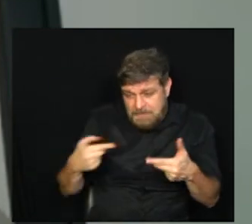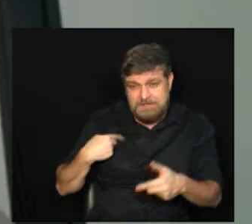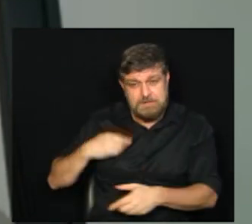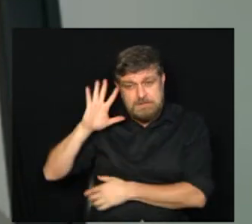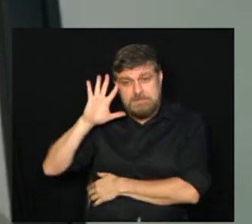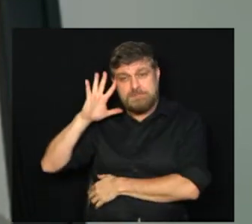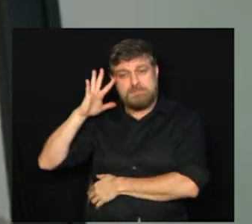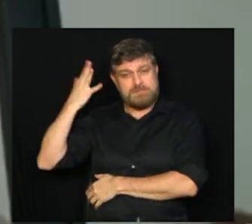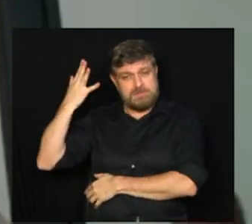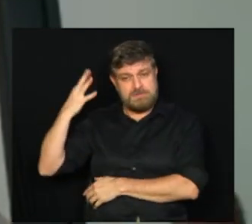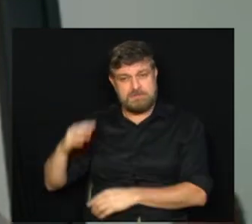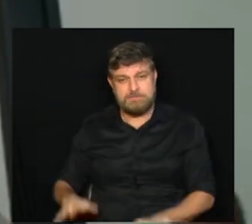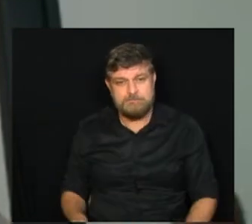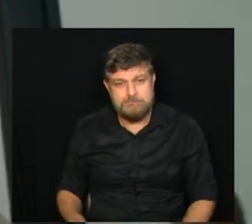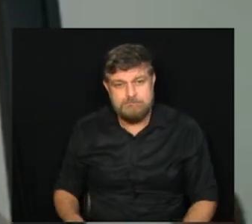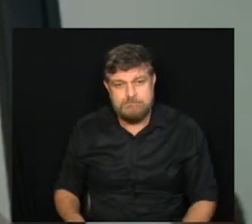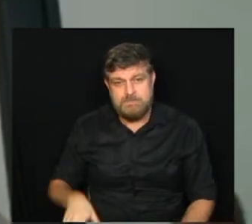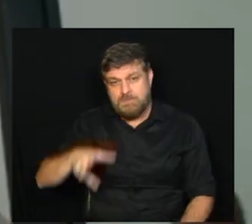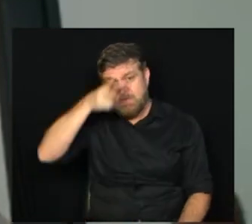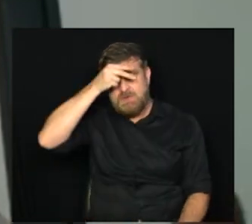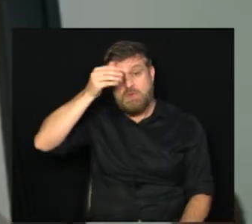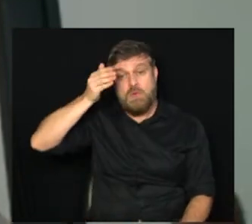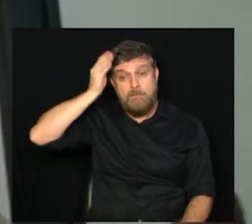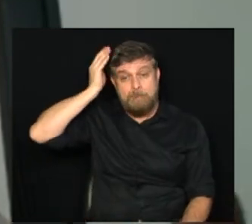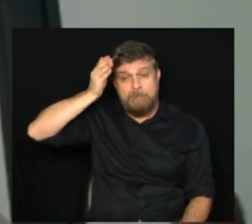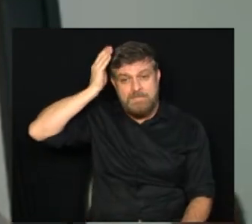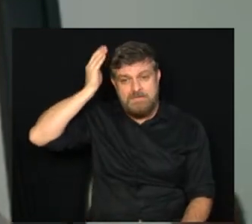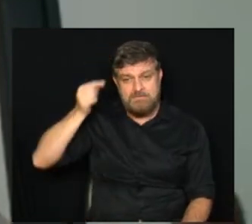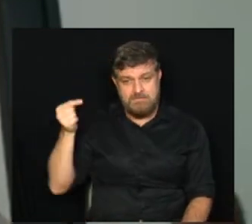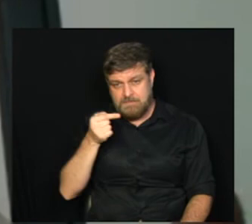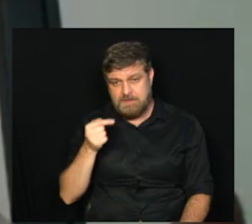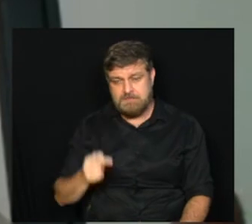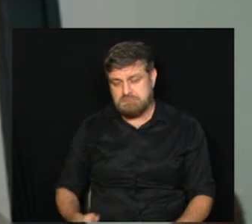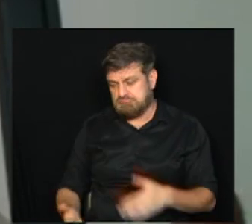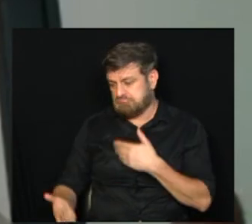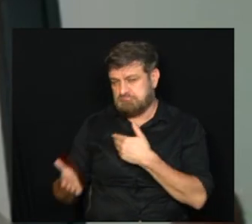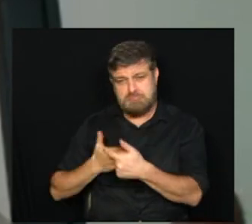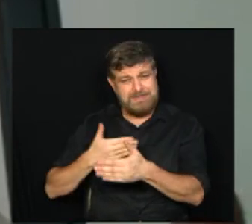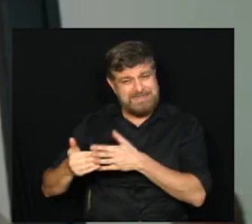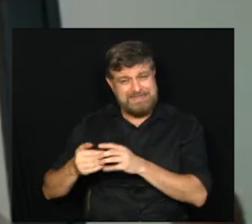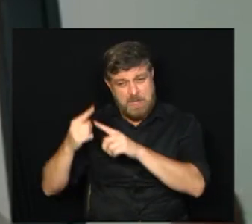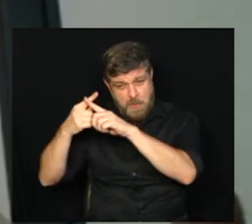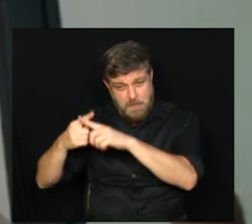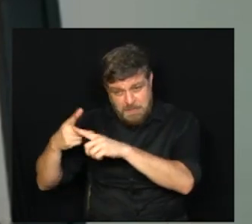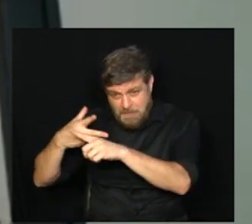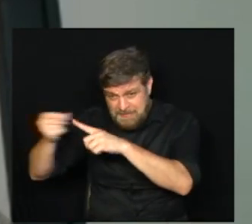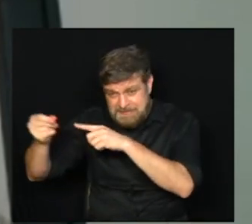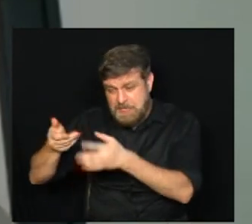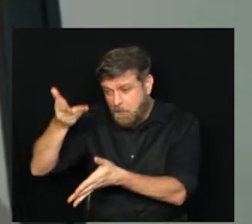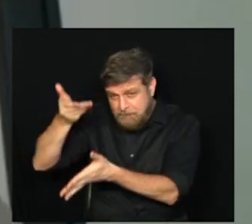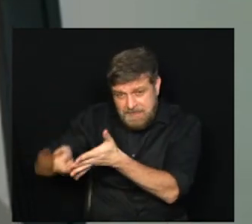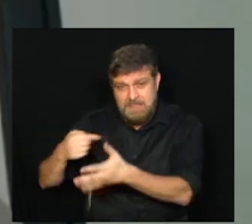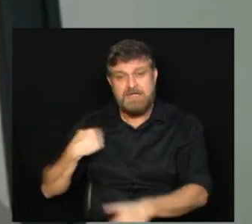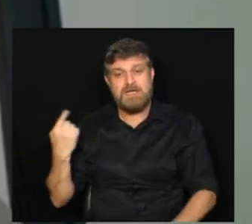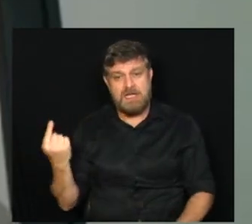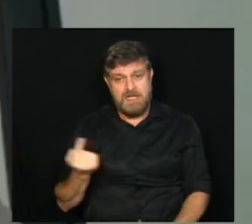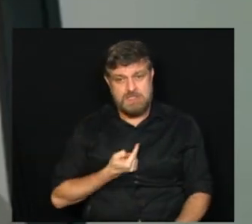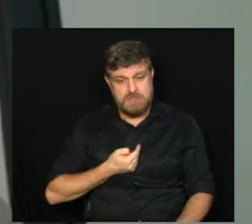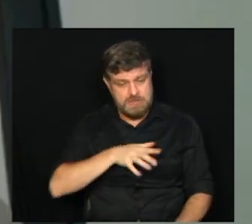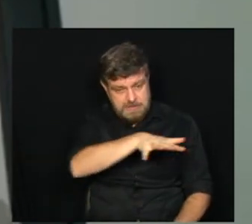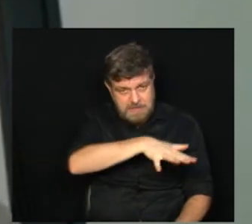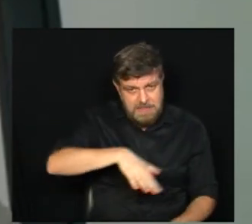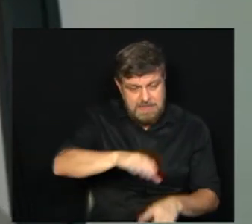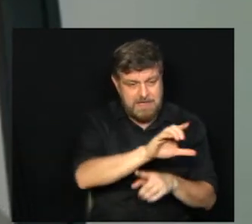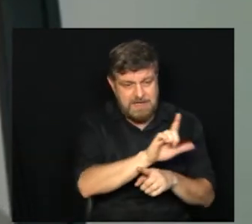que o prefeito também falou que, independentemente de concurso ou não, que a gente vá